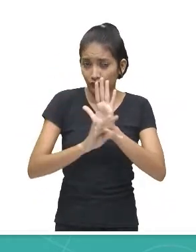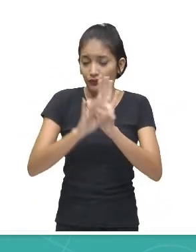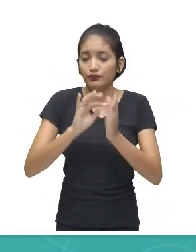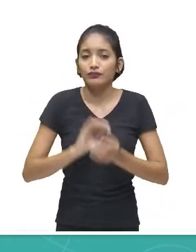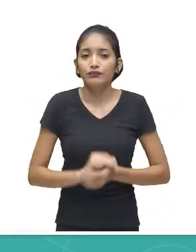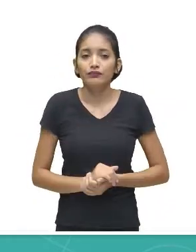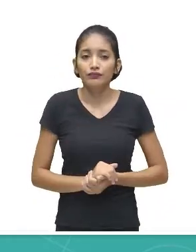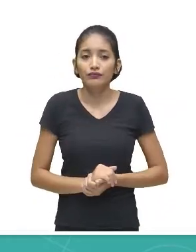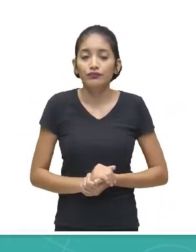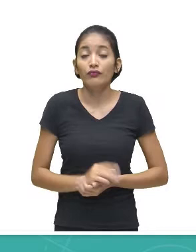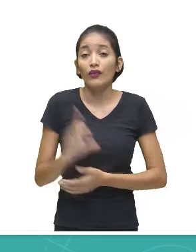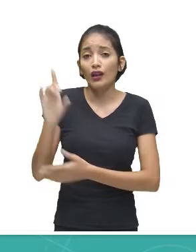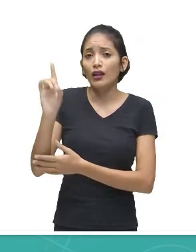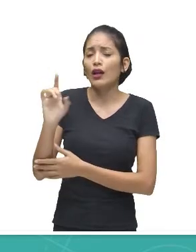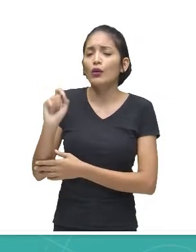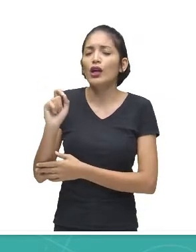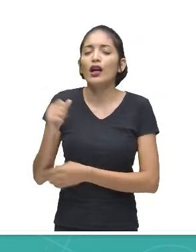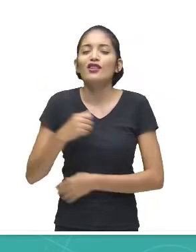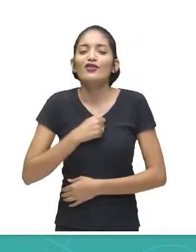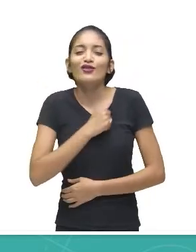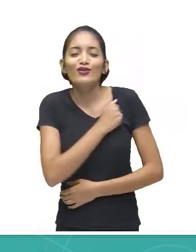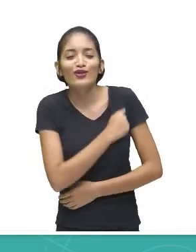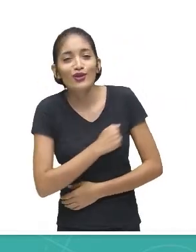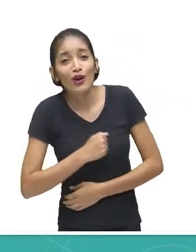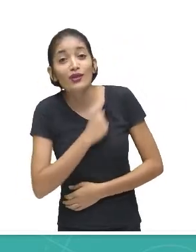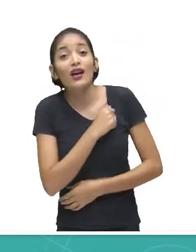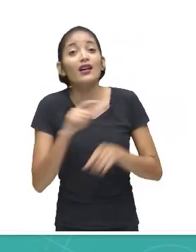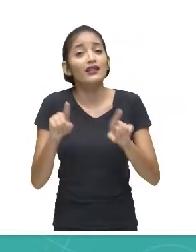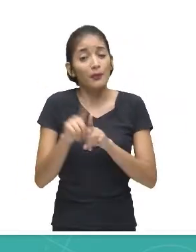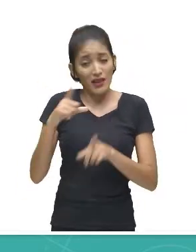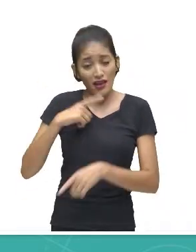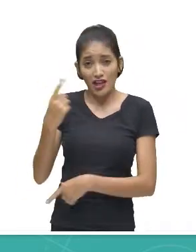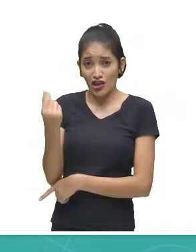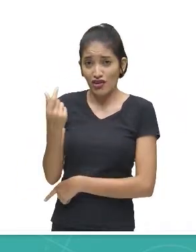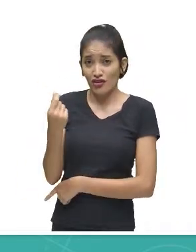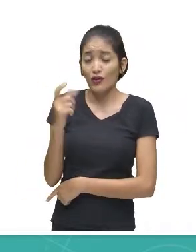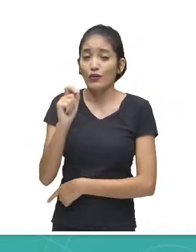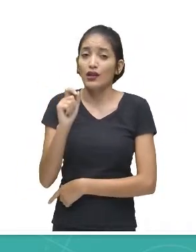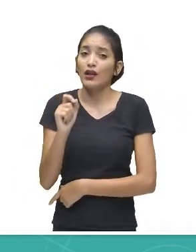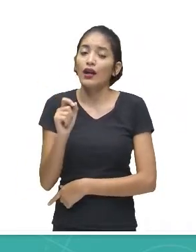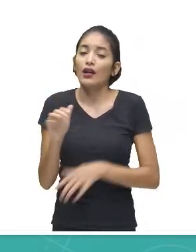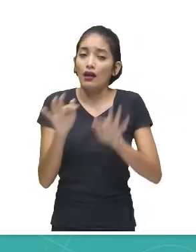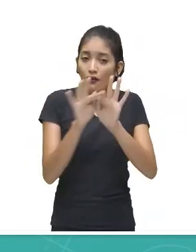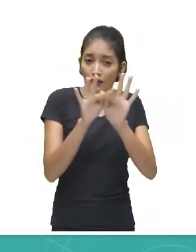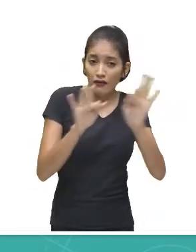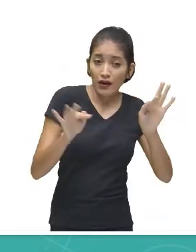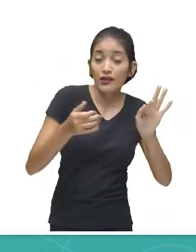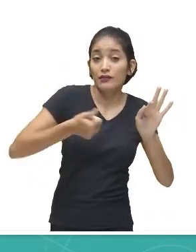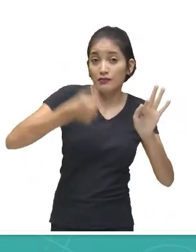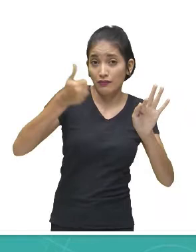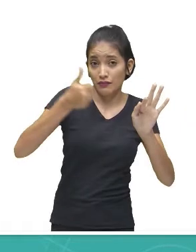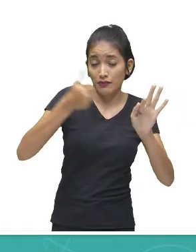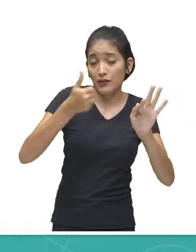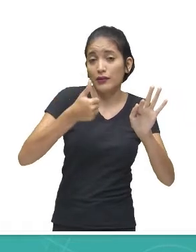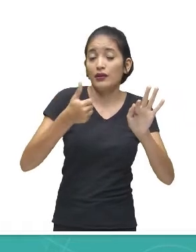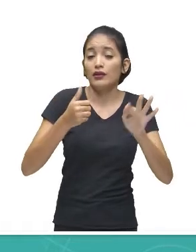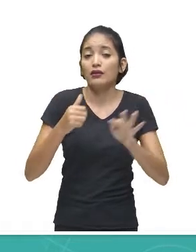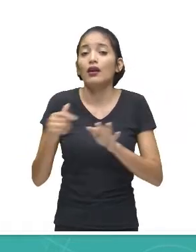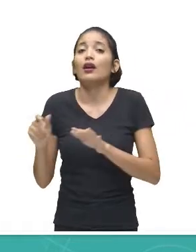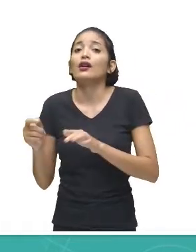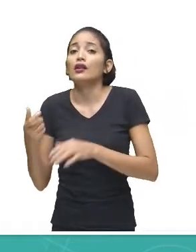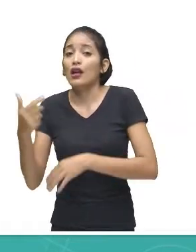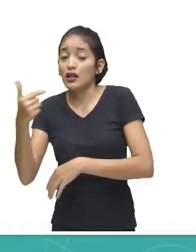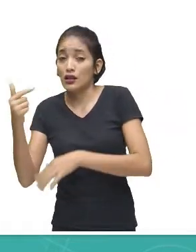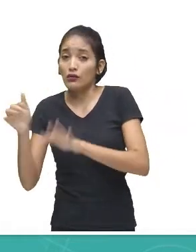E na letra D, tô com saudade, tô com dinheiro. Observe que aqui eu tenho a primeira oração, né? A segunda